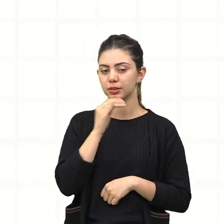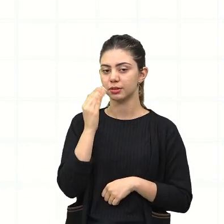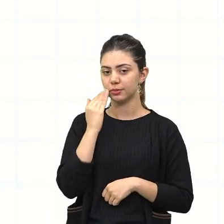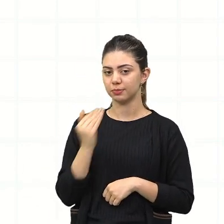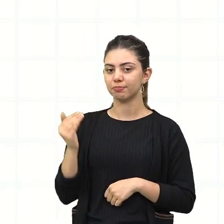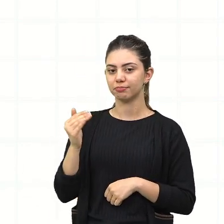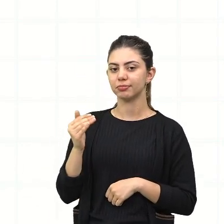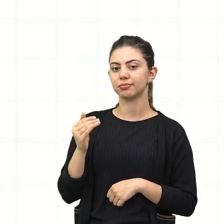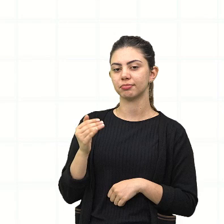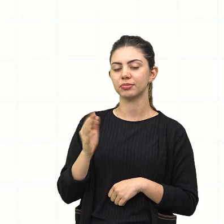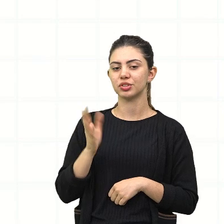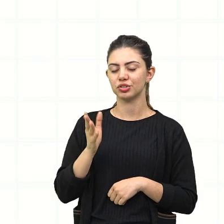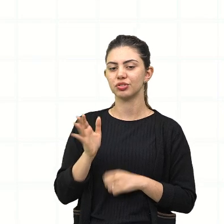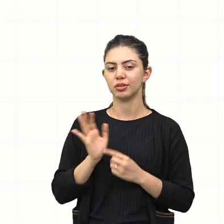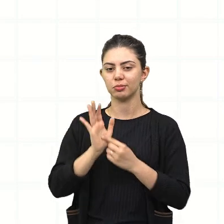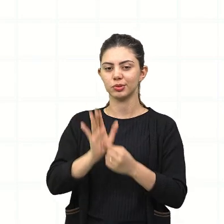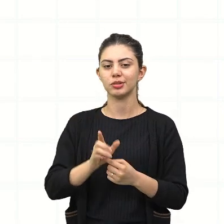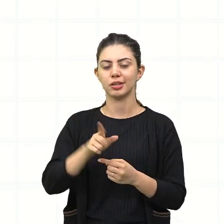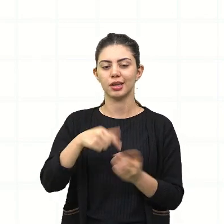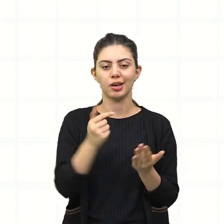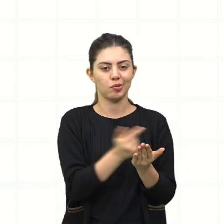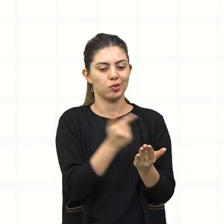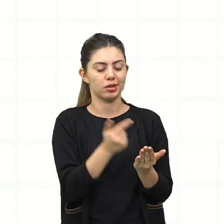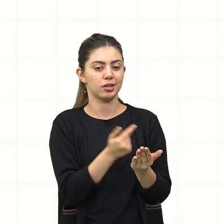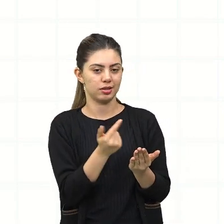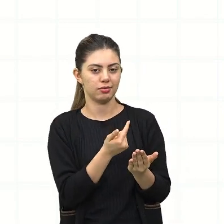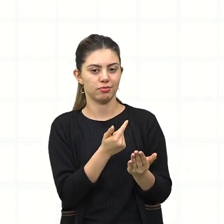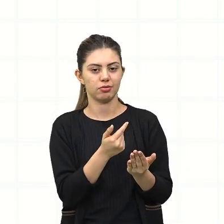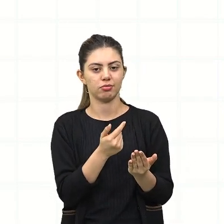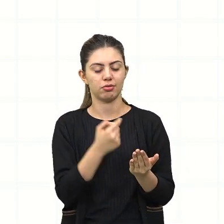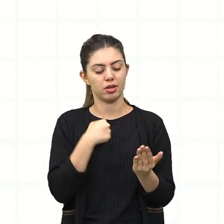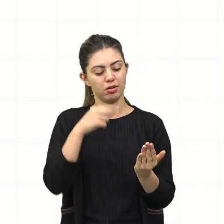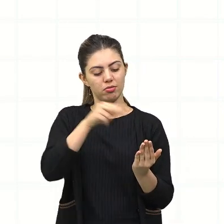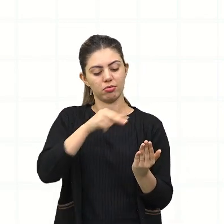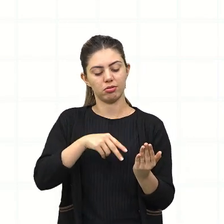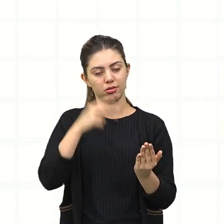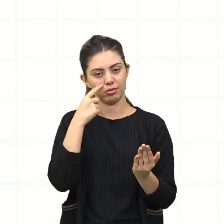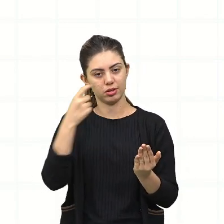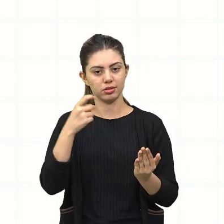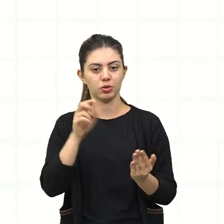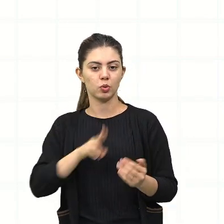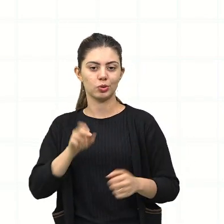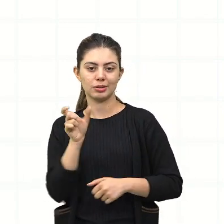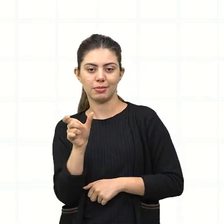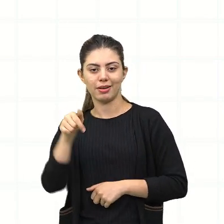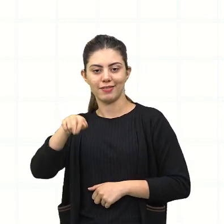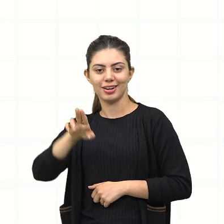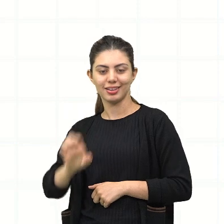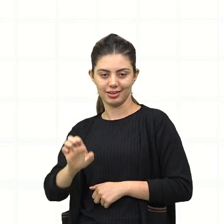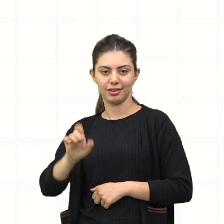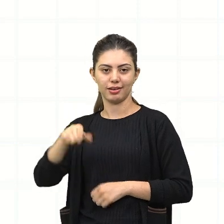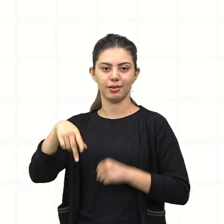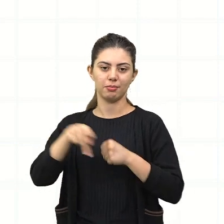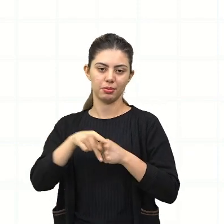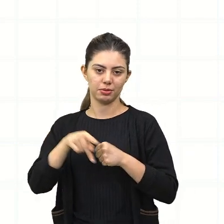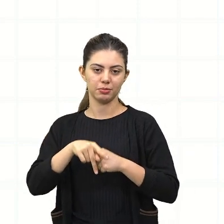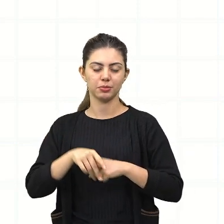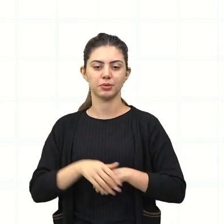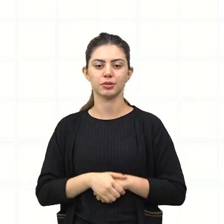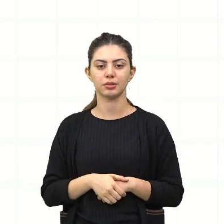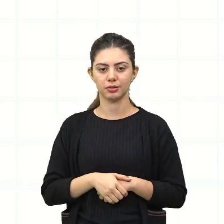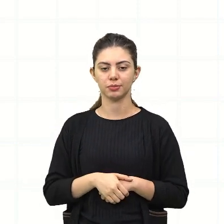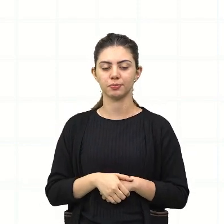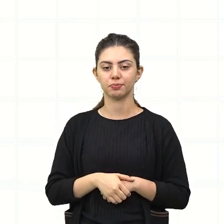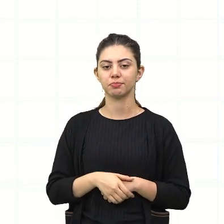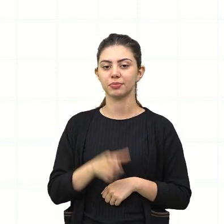o livro que eu li é interessante. Então, o livro é interessante, que eu li, nós temos